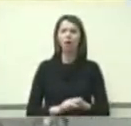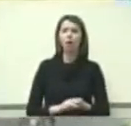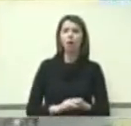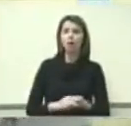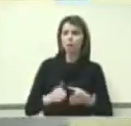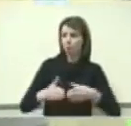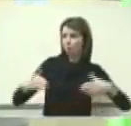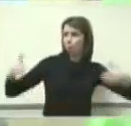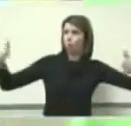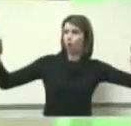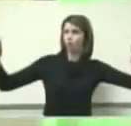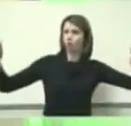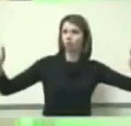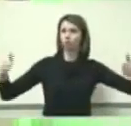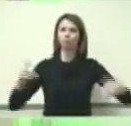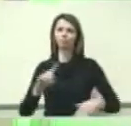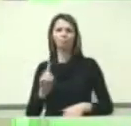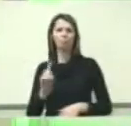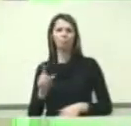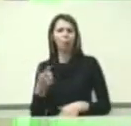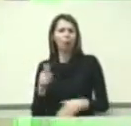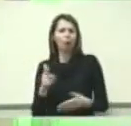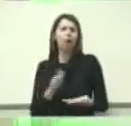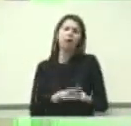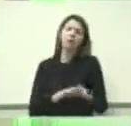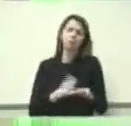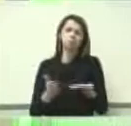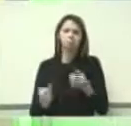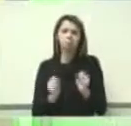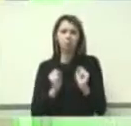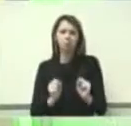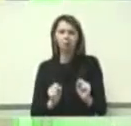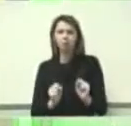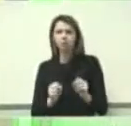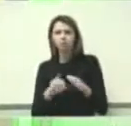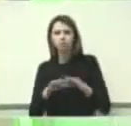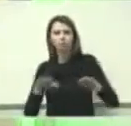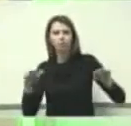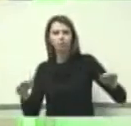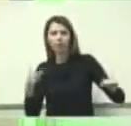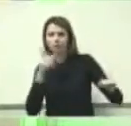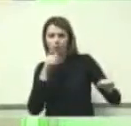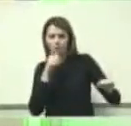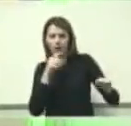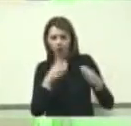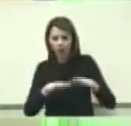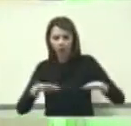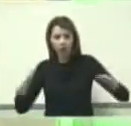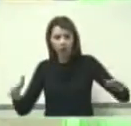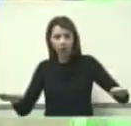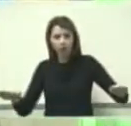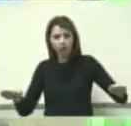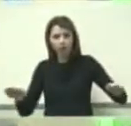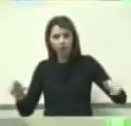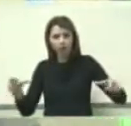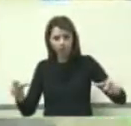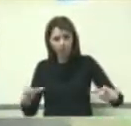mar tão grande pois é Em algum momento é chamado também Lago de genesaré